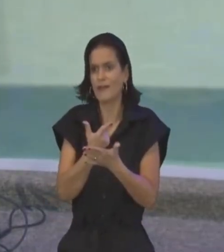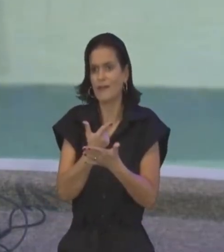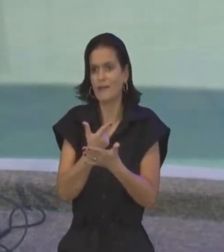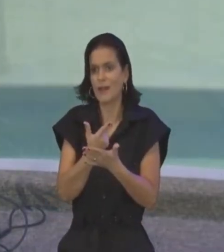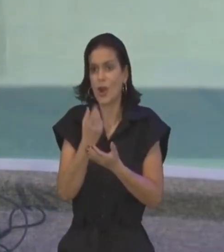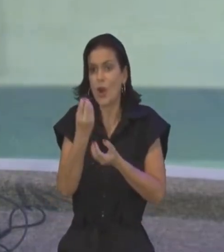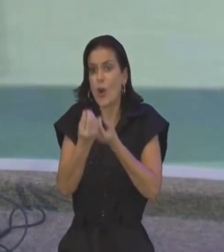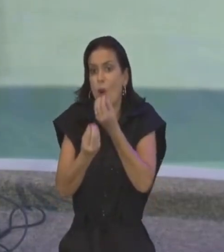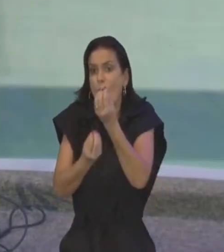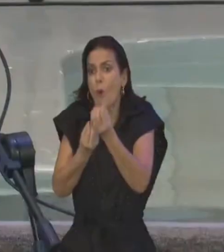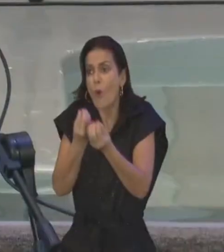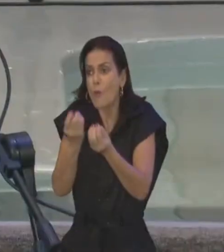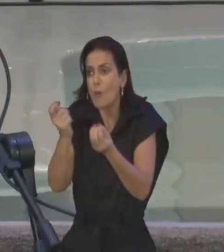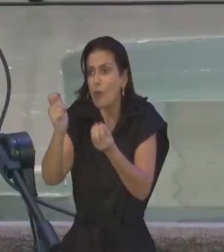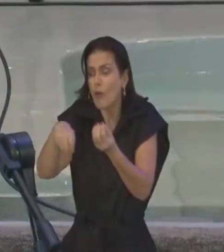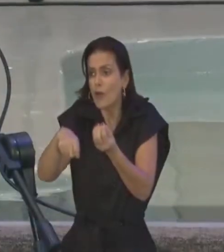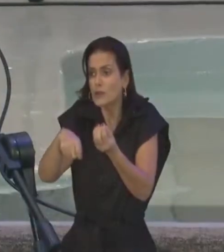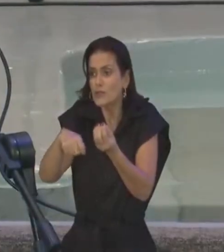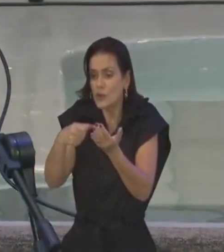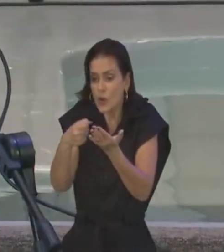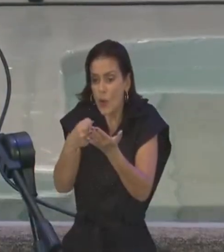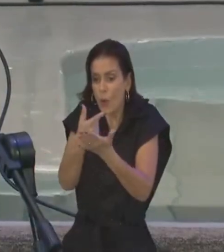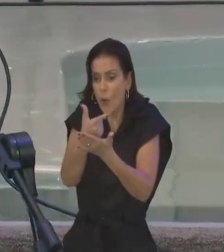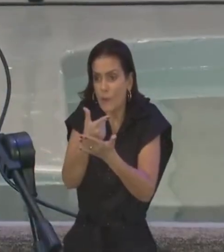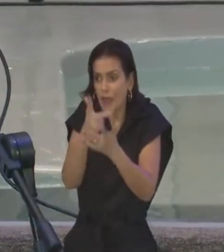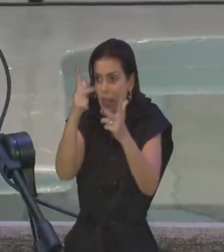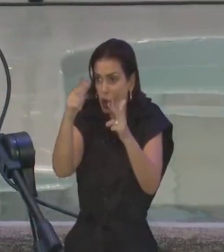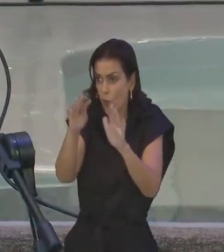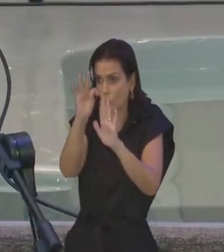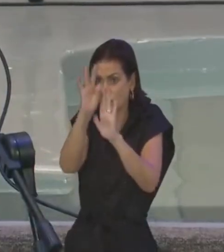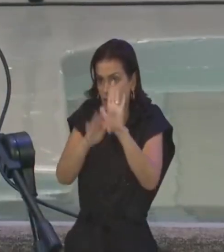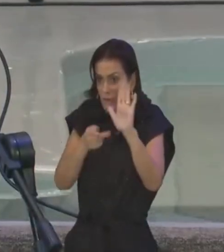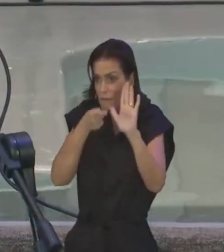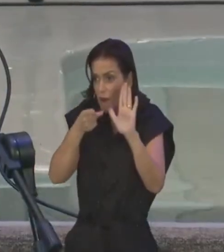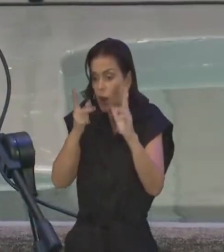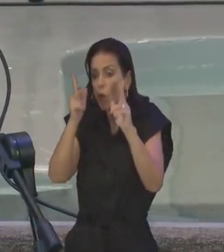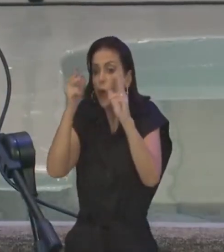eu posso comprar, conforme diz o texto,